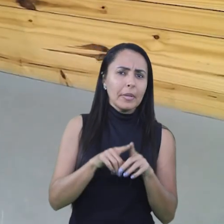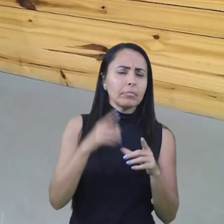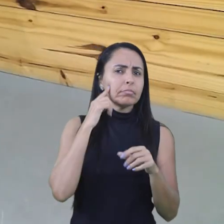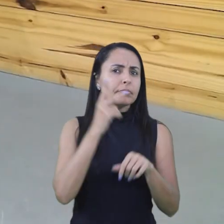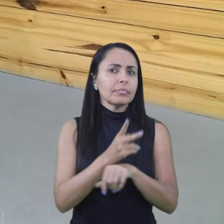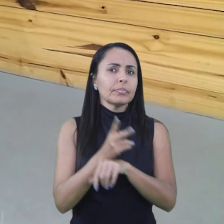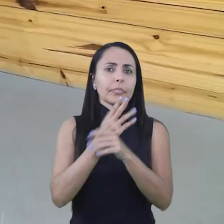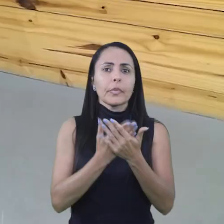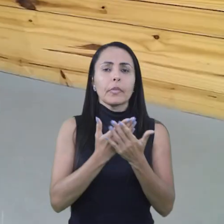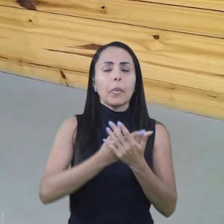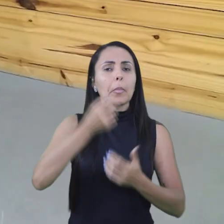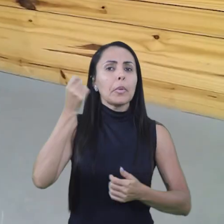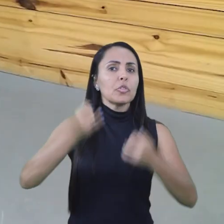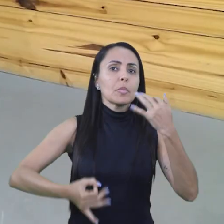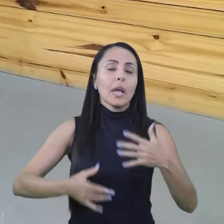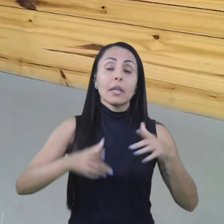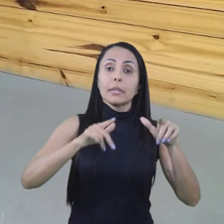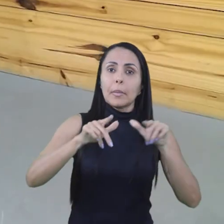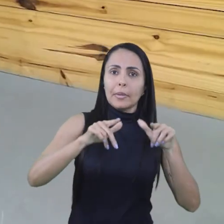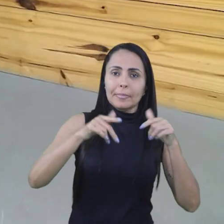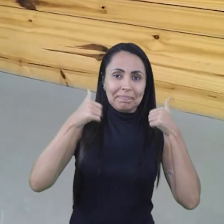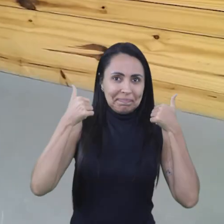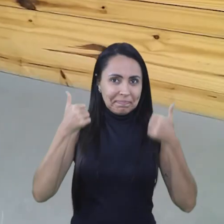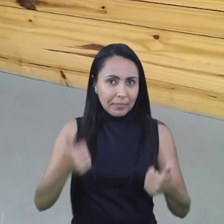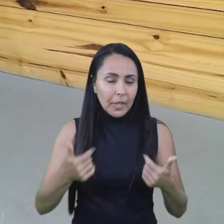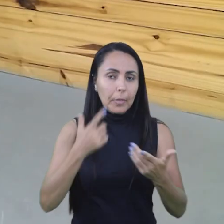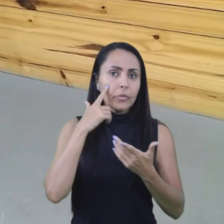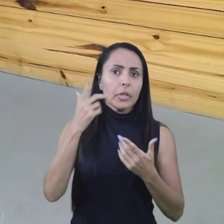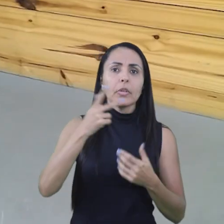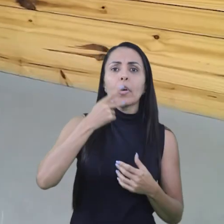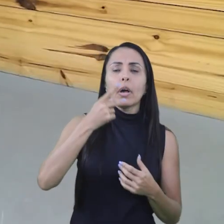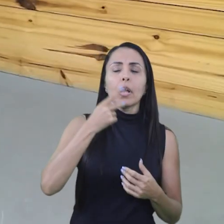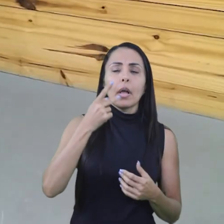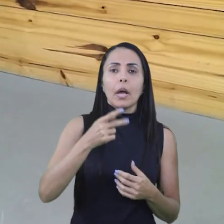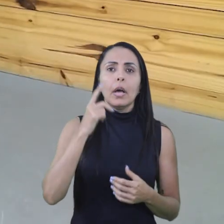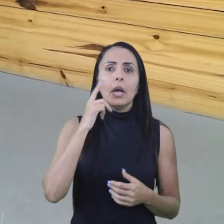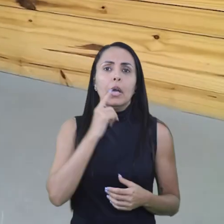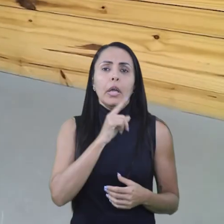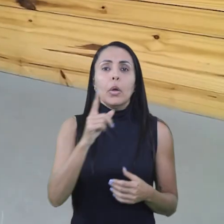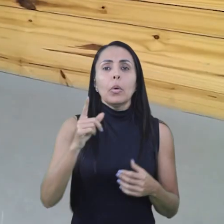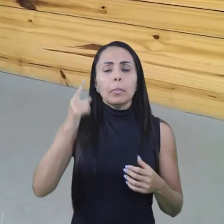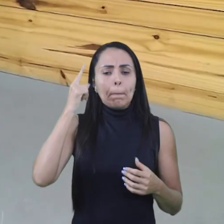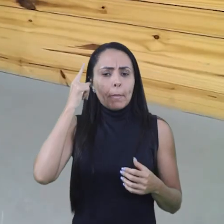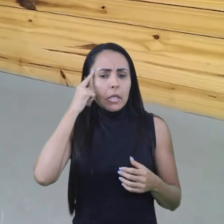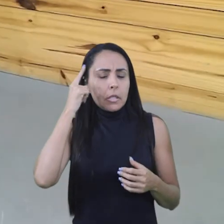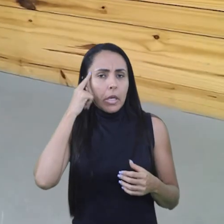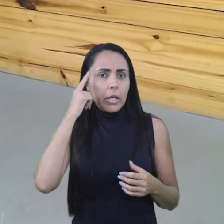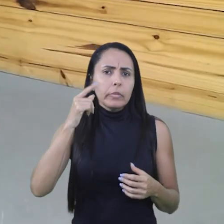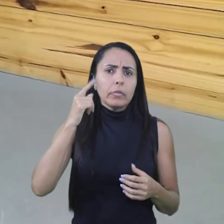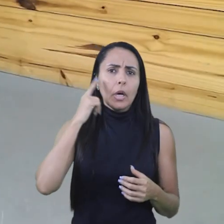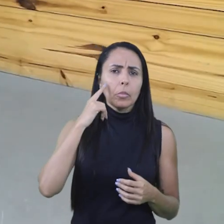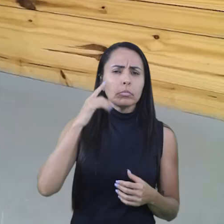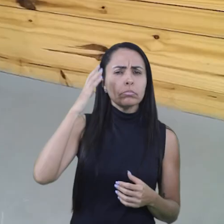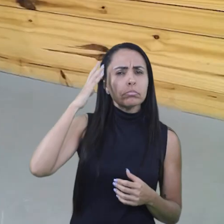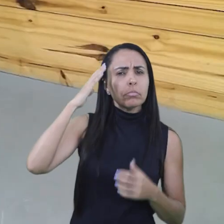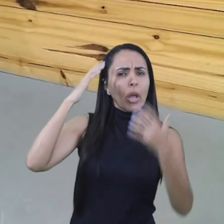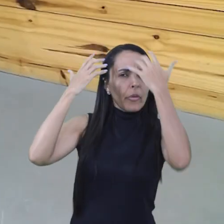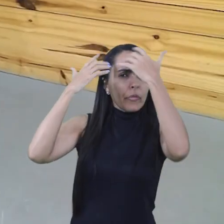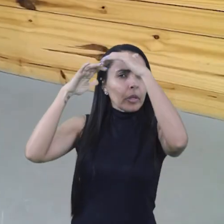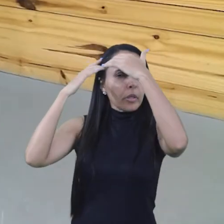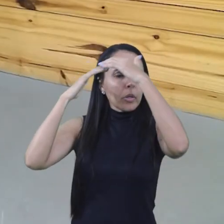nós iremos falar sobre trabalho. E aí, para a gente falar sobre trabalho, eu pensei, vamos meditar um pouquinho, vamos para